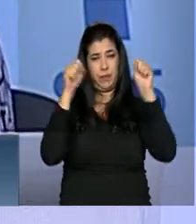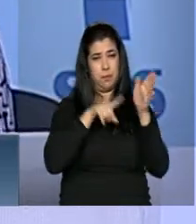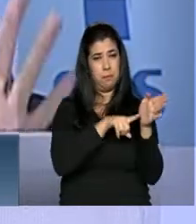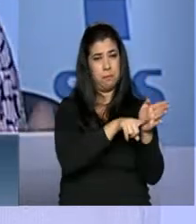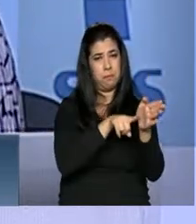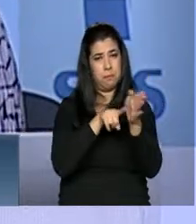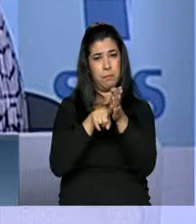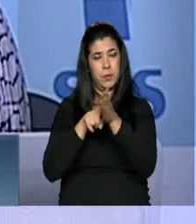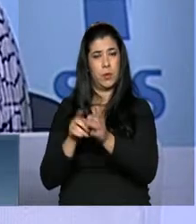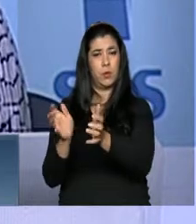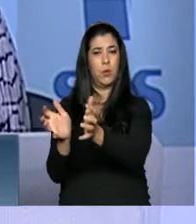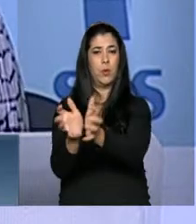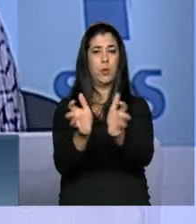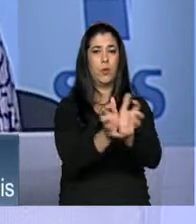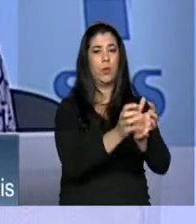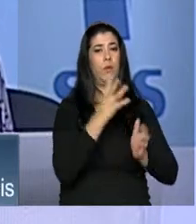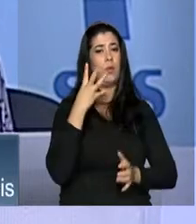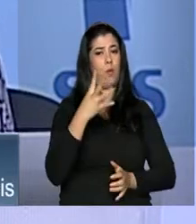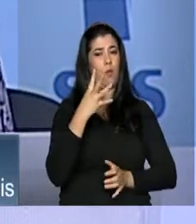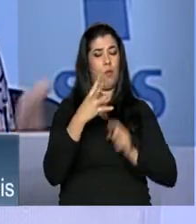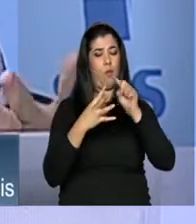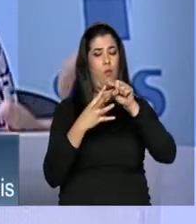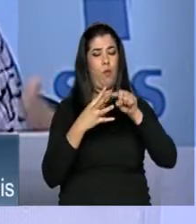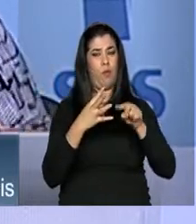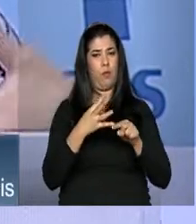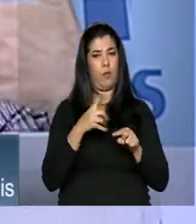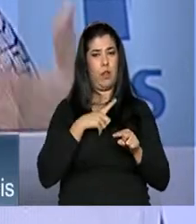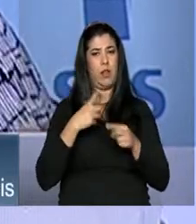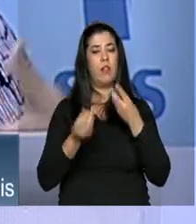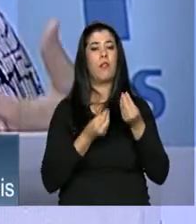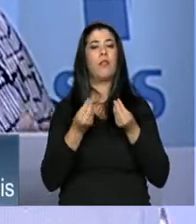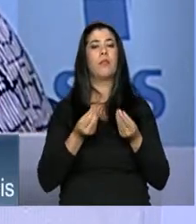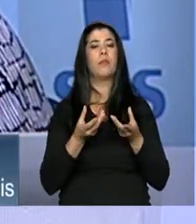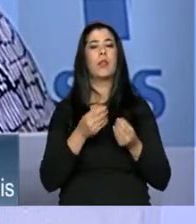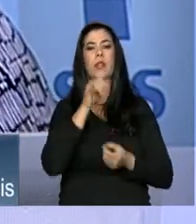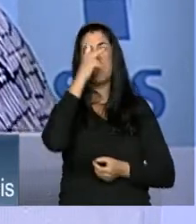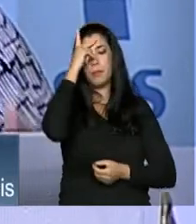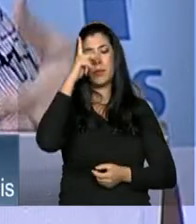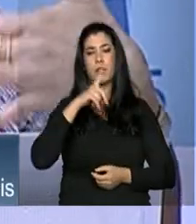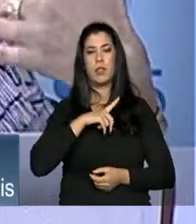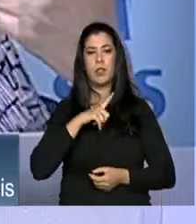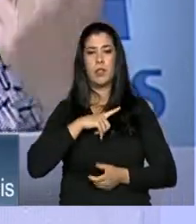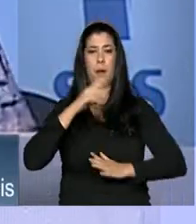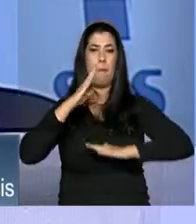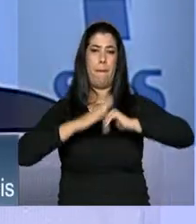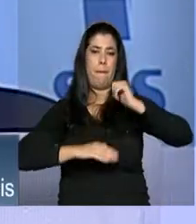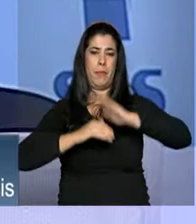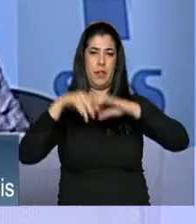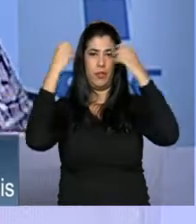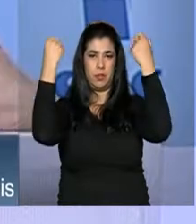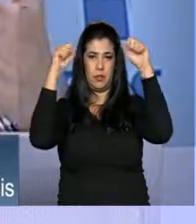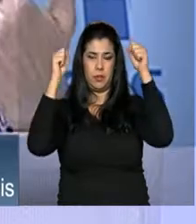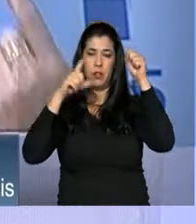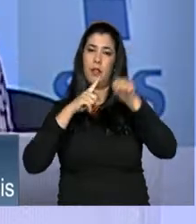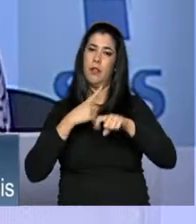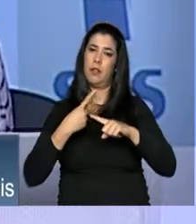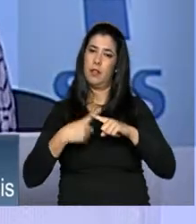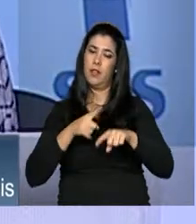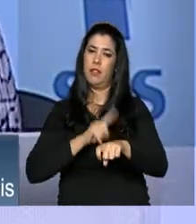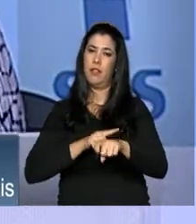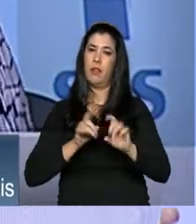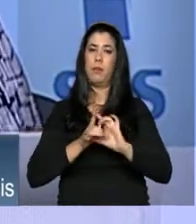4 domínios possíveis para a prática da atividade física. Então, é quem pratica atividade física no tempo livre,